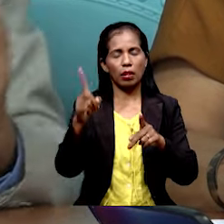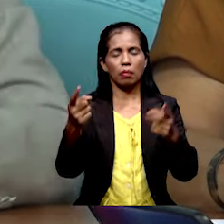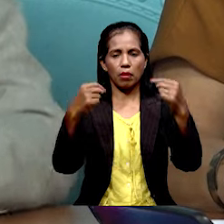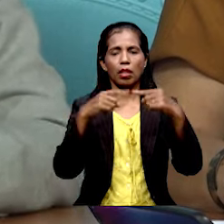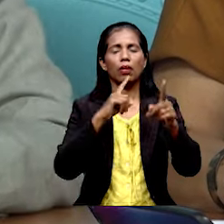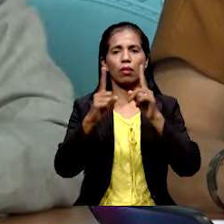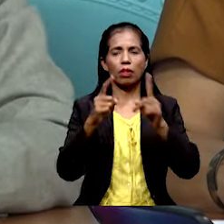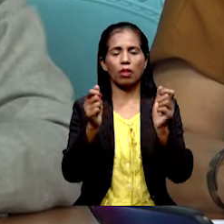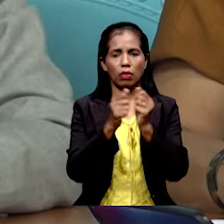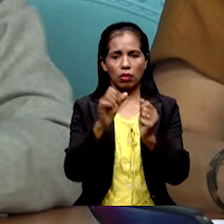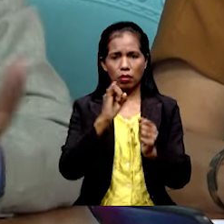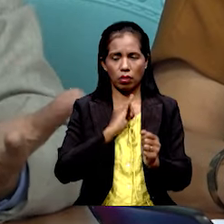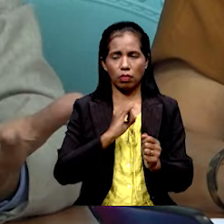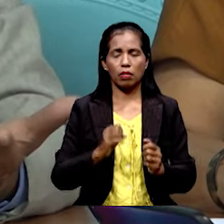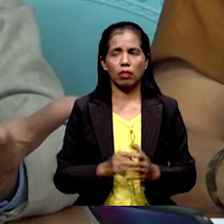não.